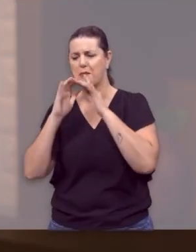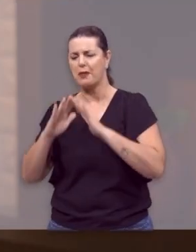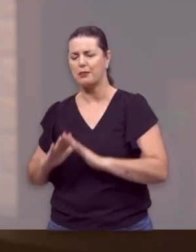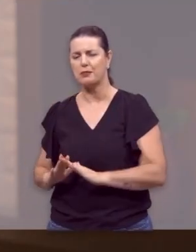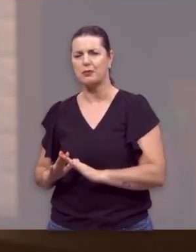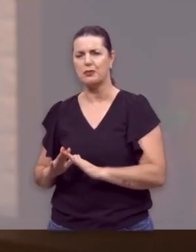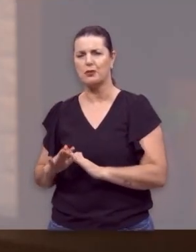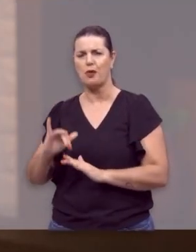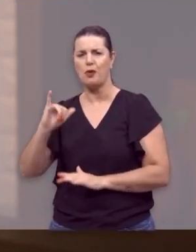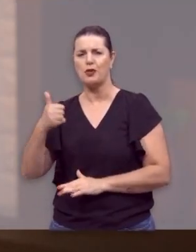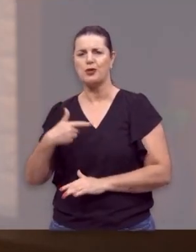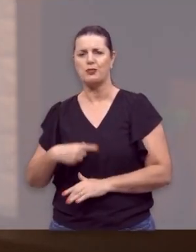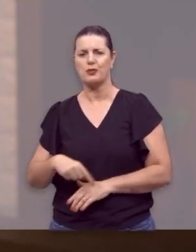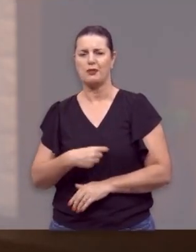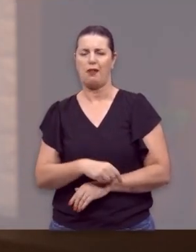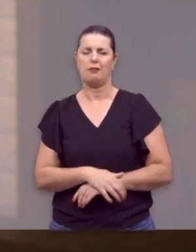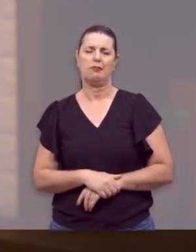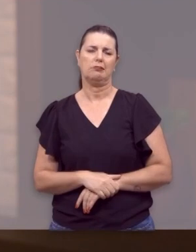prisão.